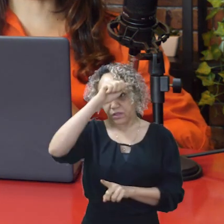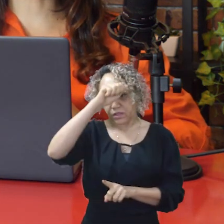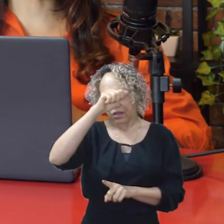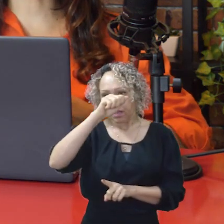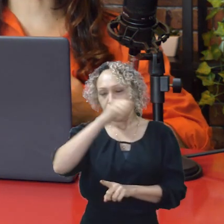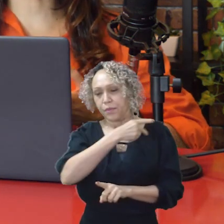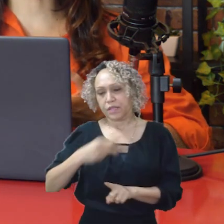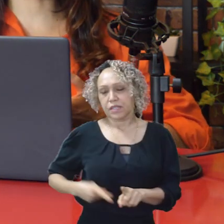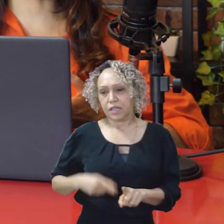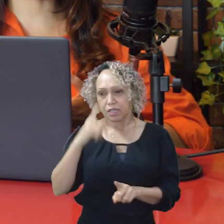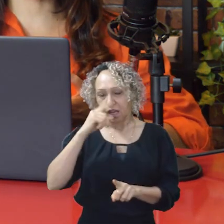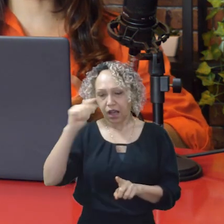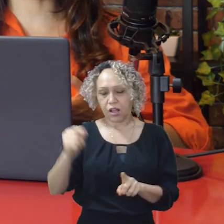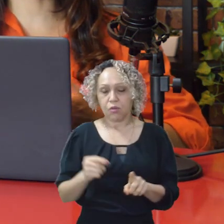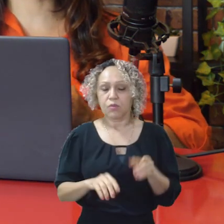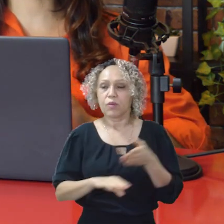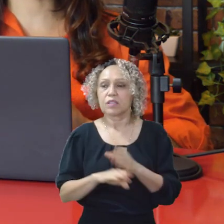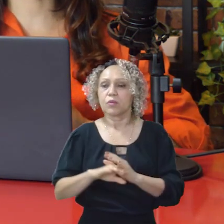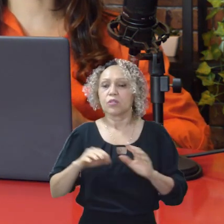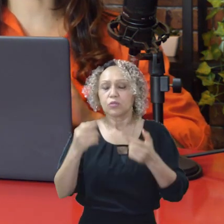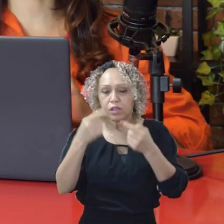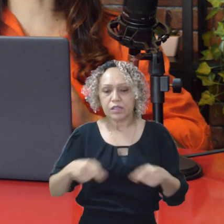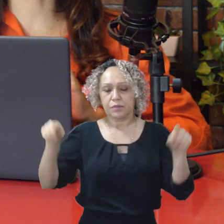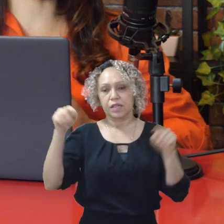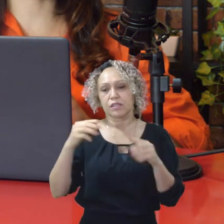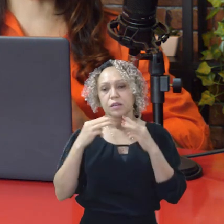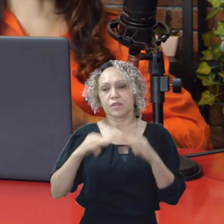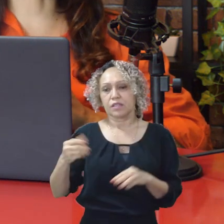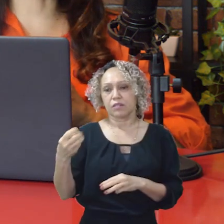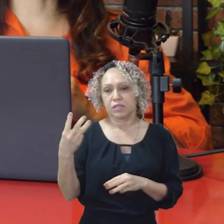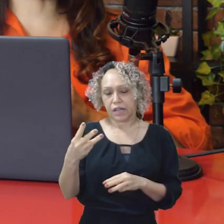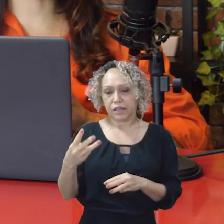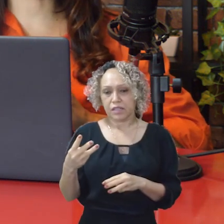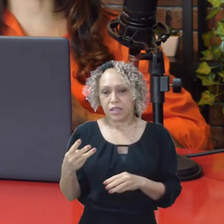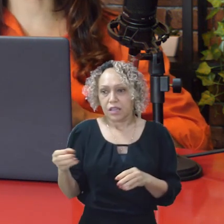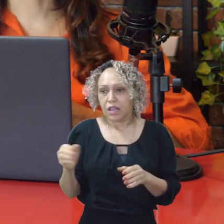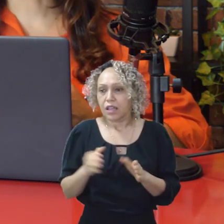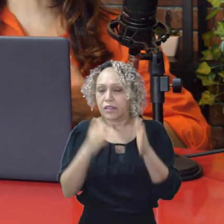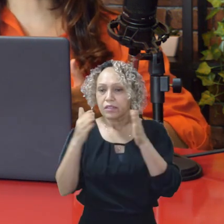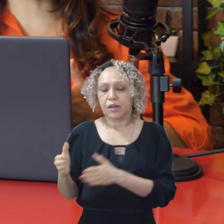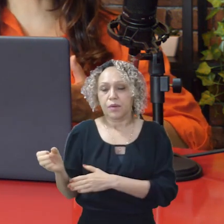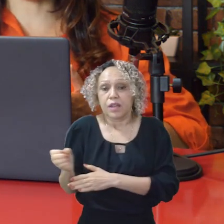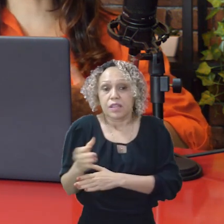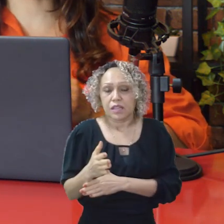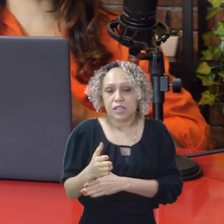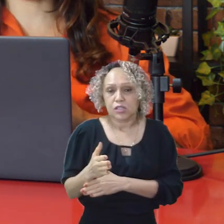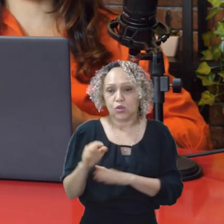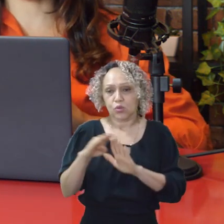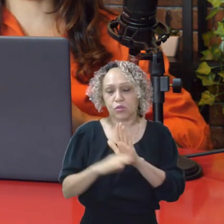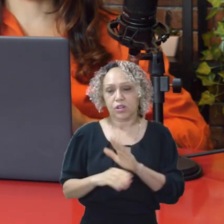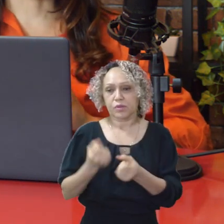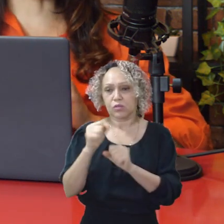Geraldo Alckmin, ele participou da cerimônia de lançamento da Missão 3, etapa mais recente do programa Nova